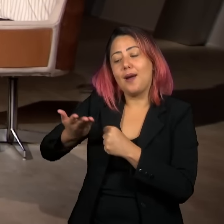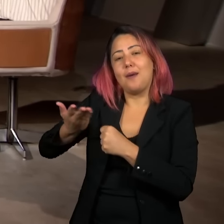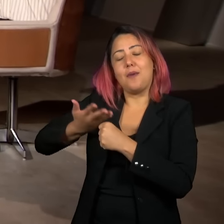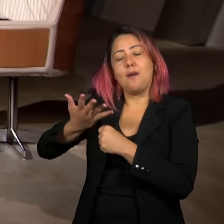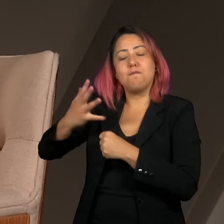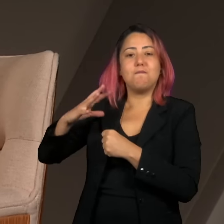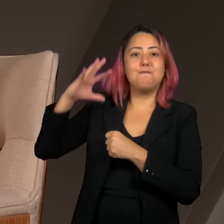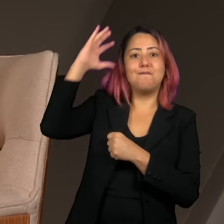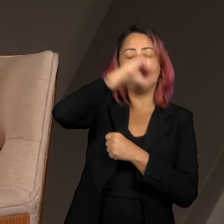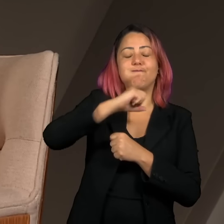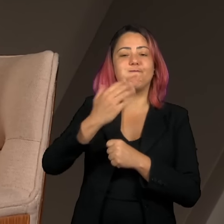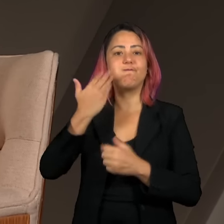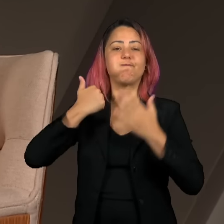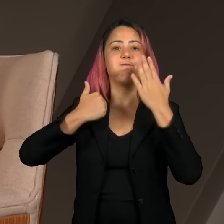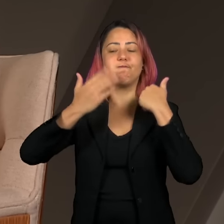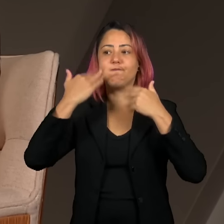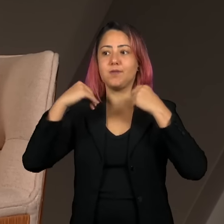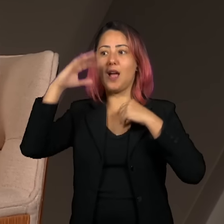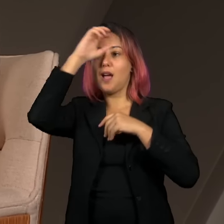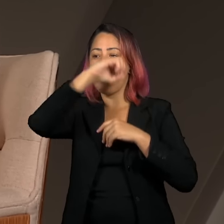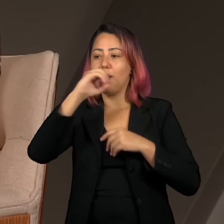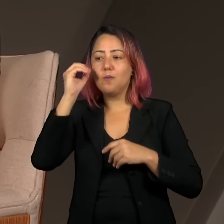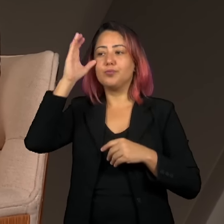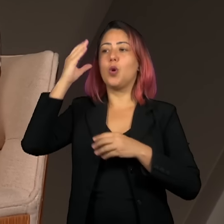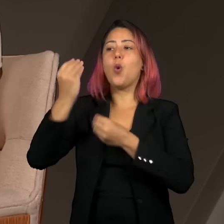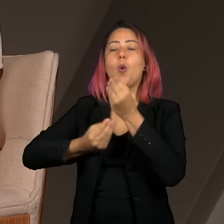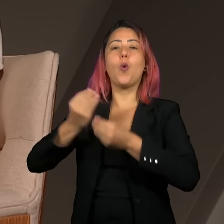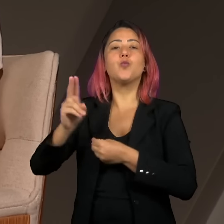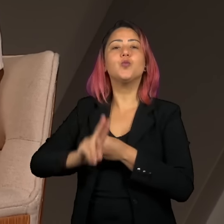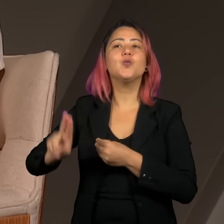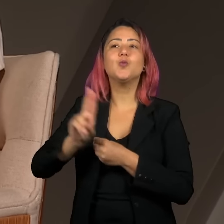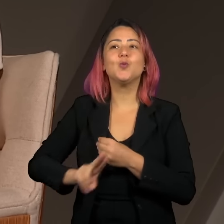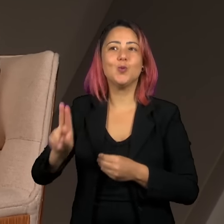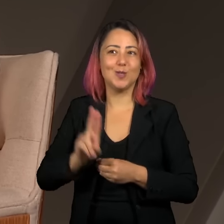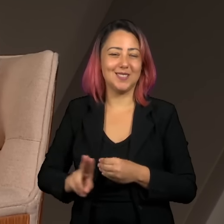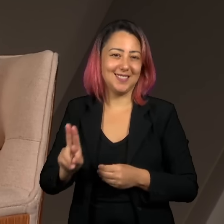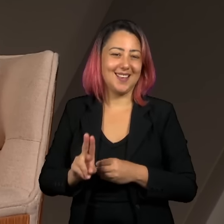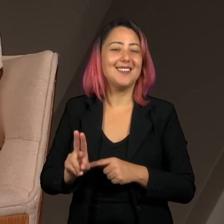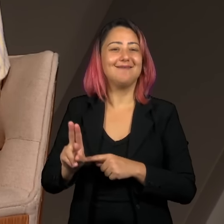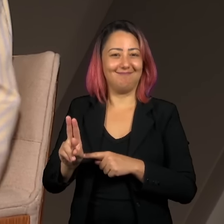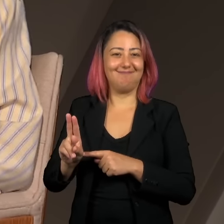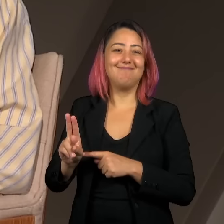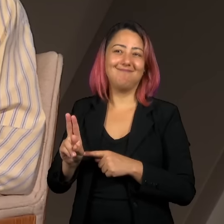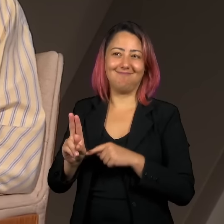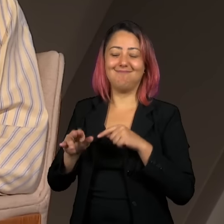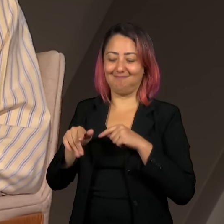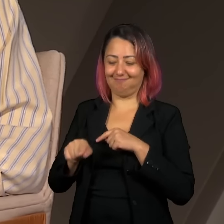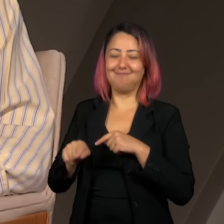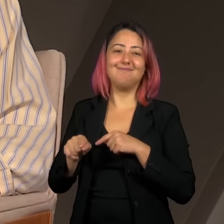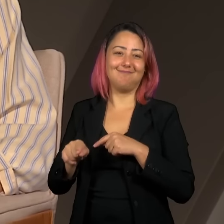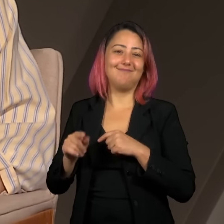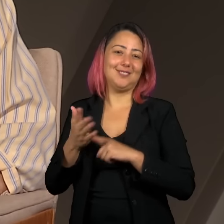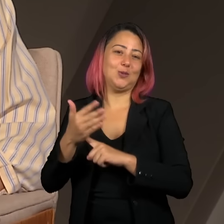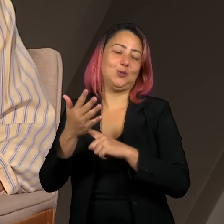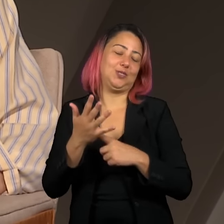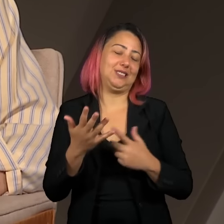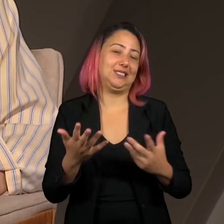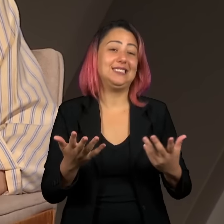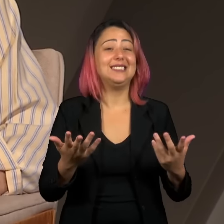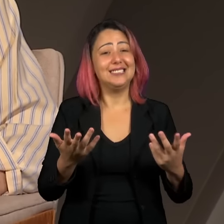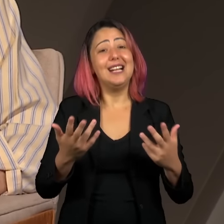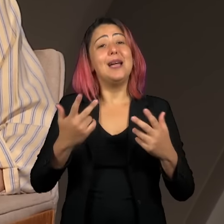poder realmente entender que a tecnologia tem alguns potenciais que realmente podem me ajudar então eu vejo assim que tá